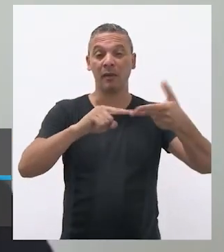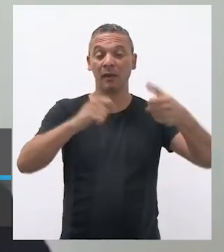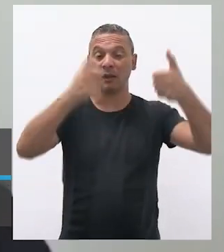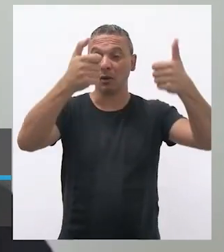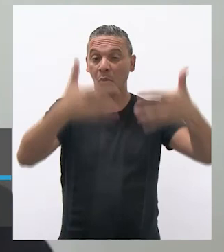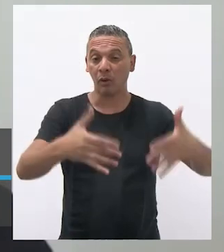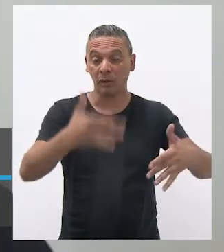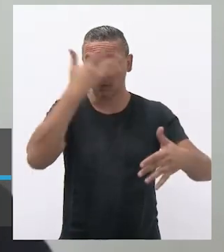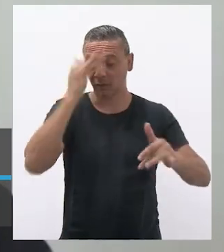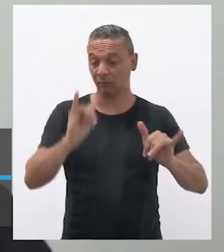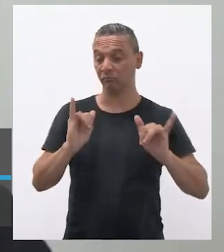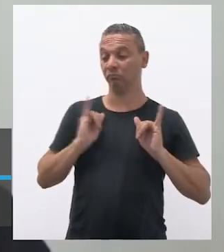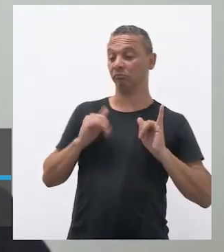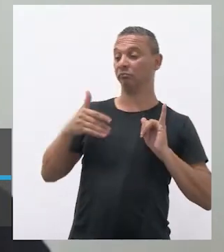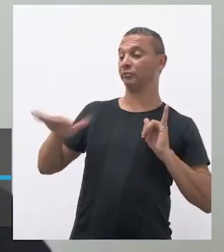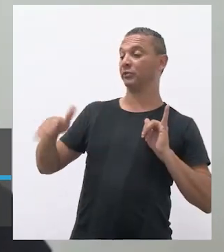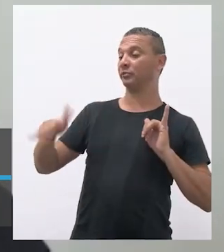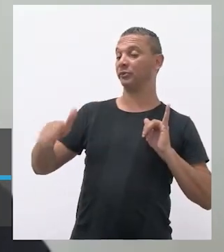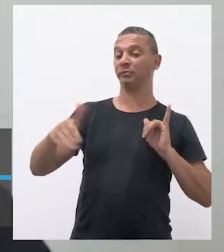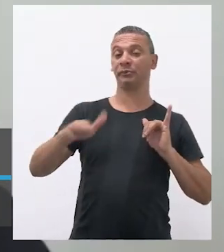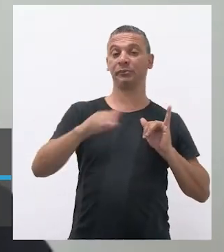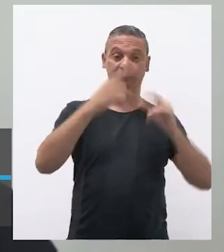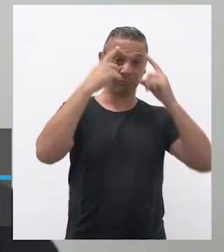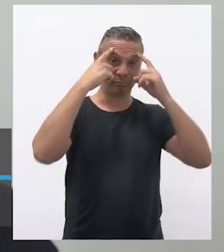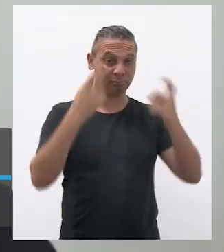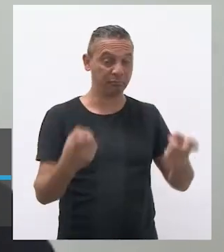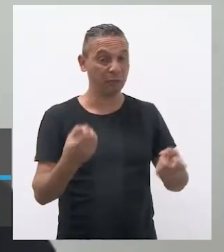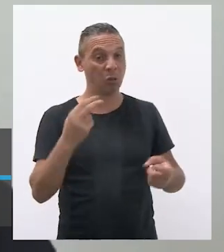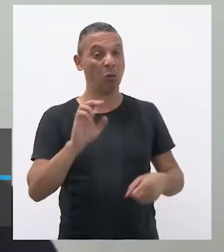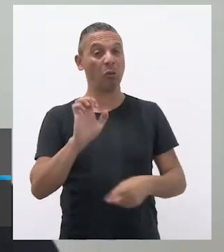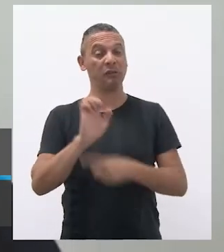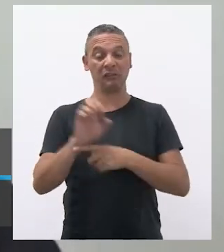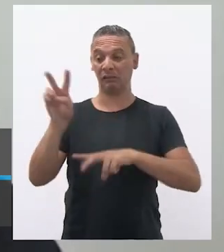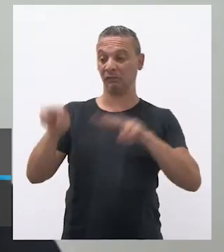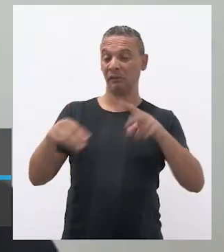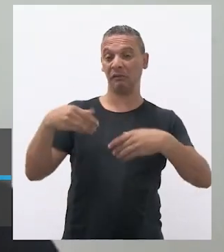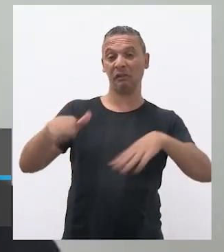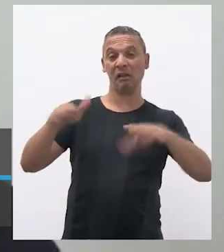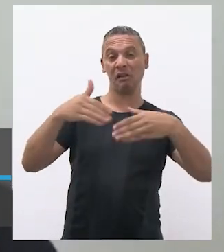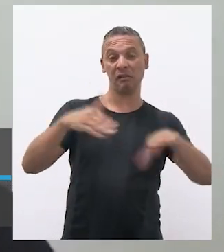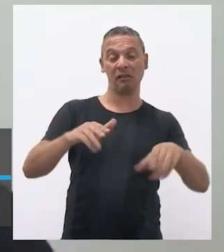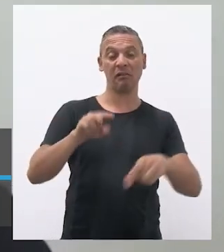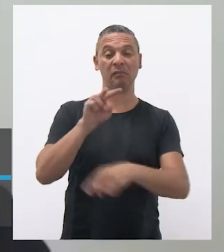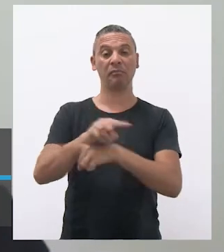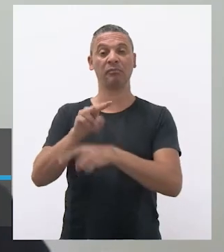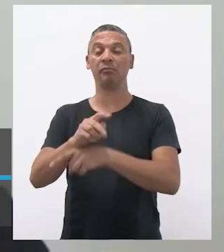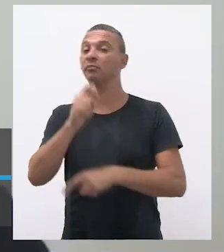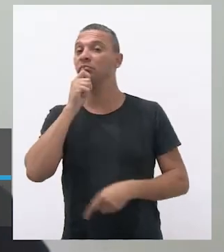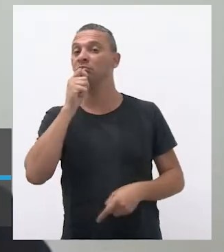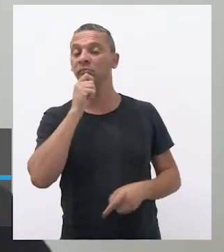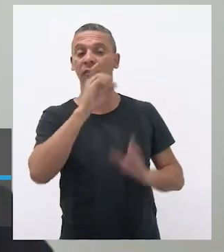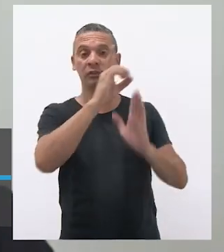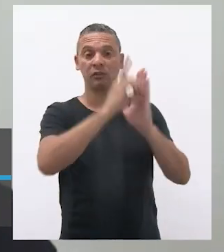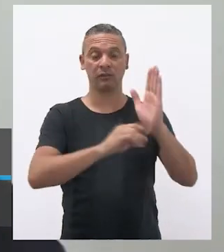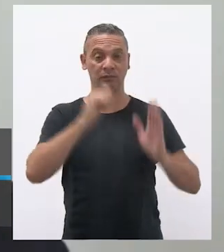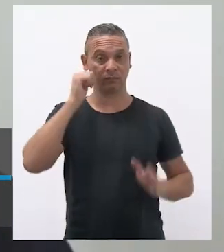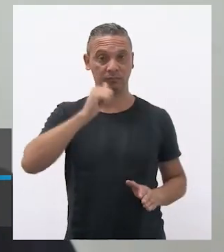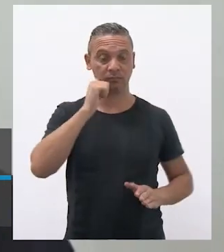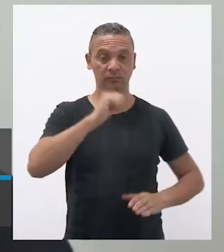estabelece também que a violência pode ocorrer no ambiente privado, né, ou no âmbito das relações íntimas de afeto e das